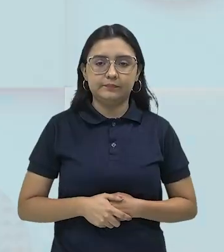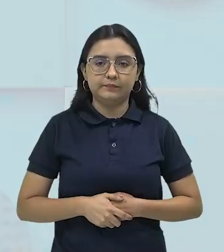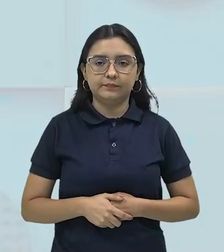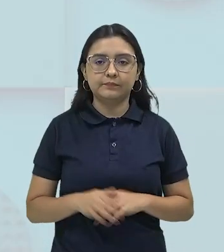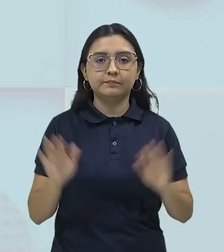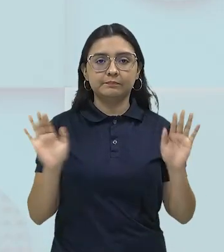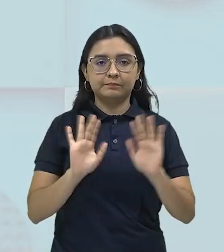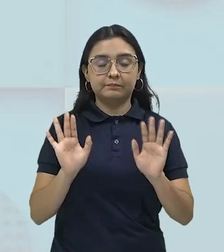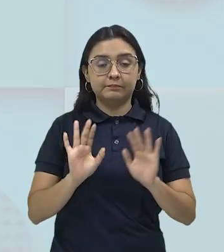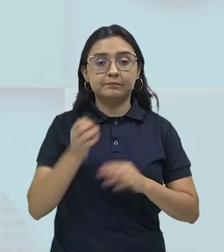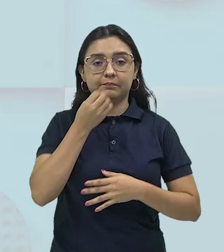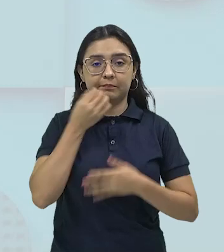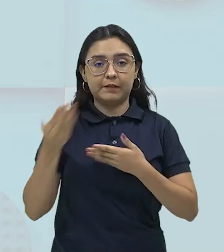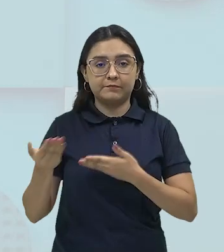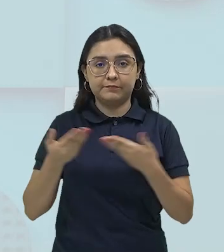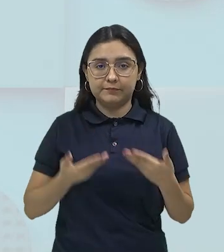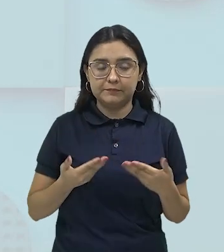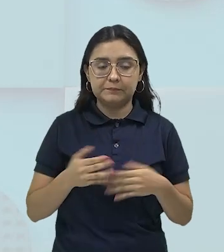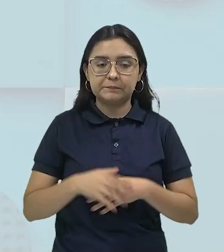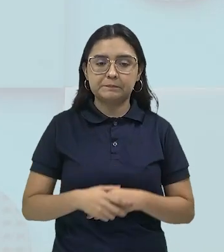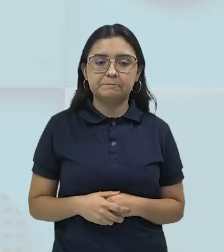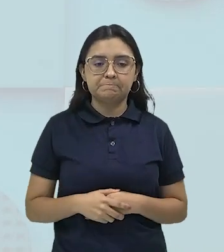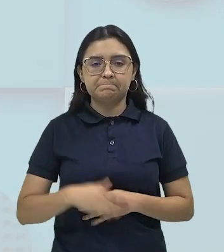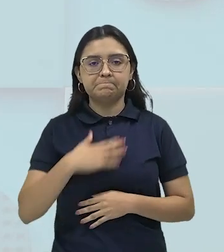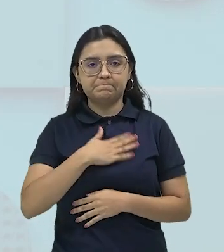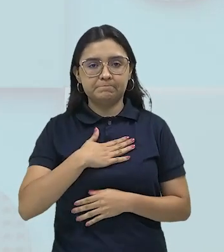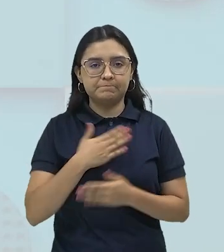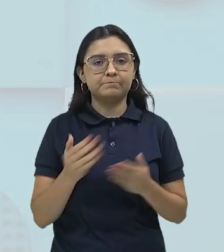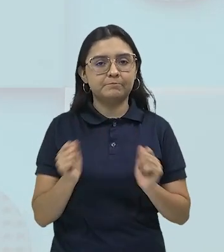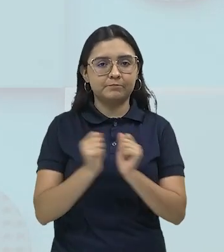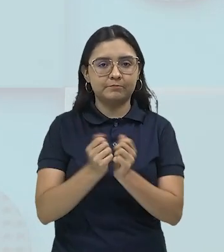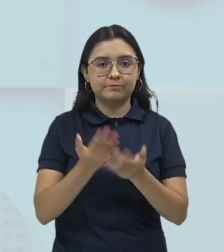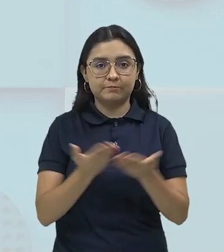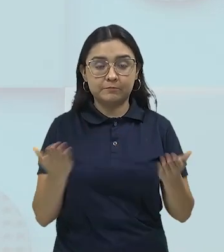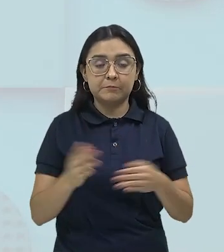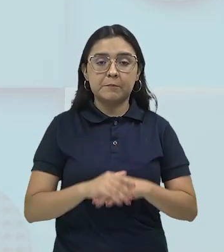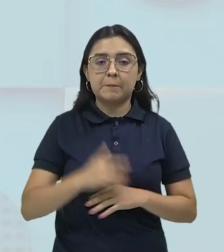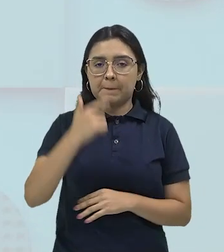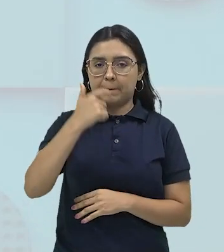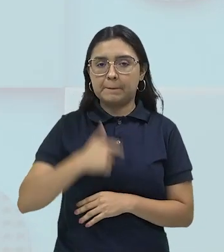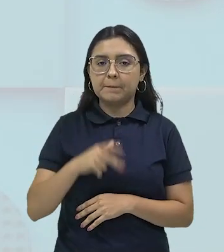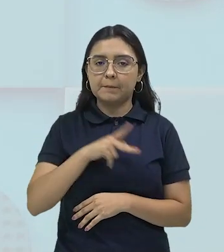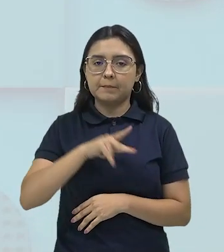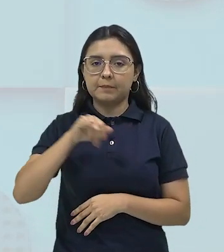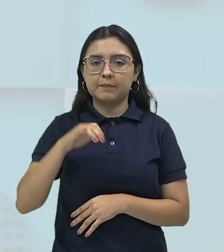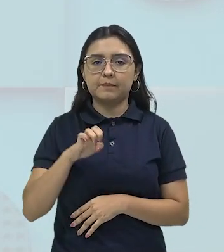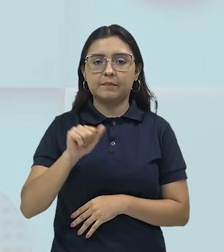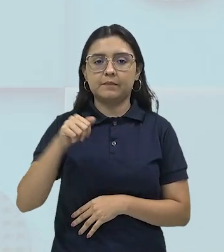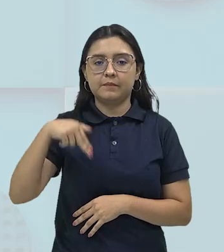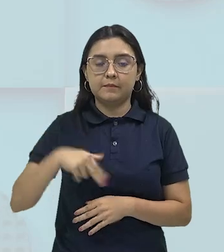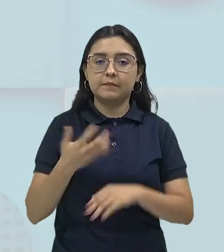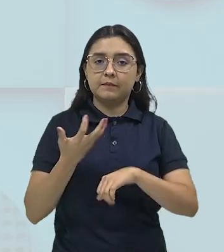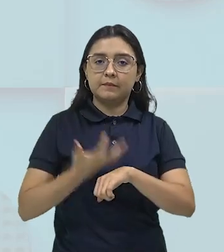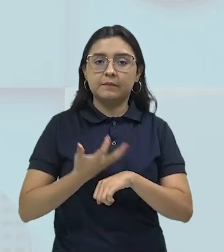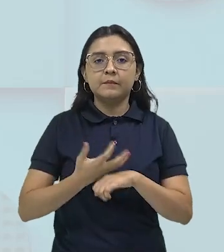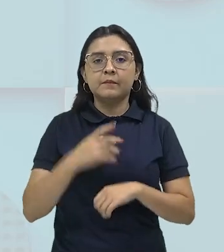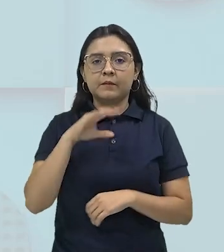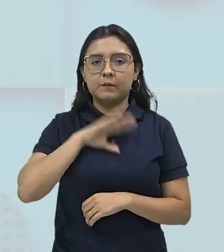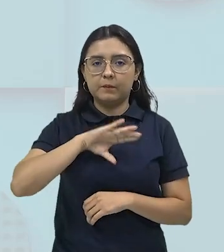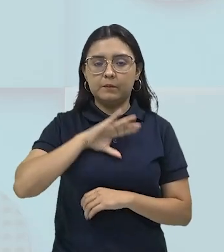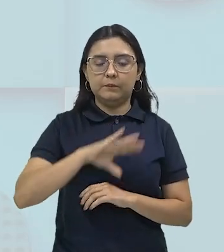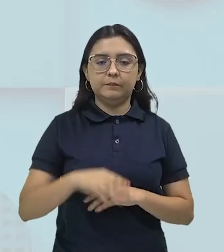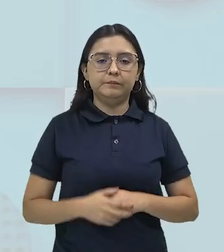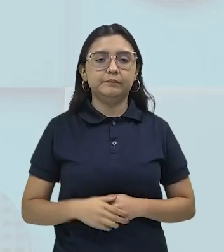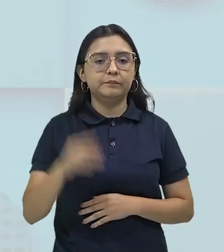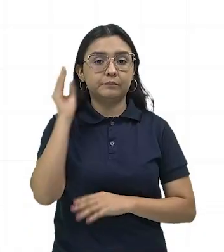Olá, olá! Sejam todos muito bem-vindos, é um prazer ter todos vocês aqui. Eu sou o professor Jean Torres, do componente de língua portuguesa, e nós